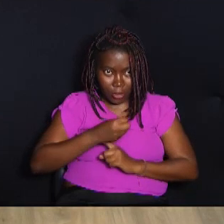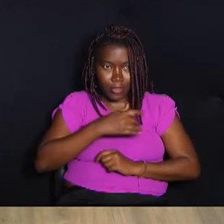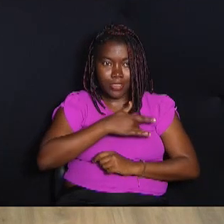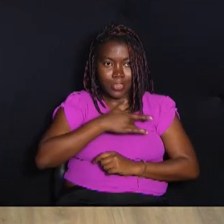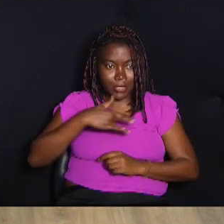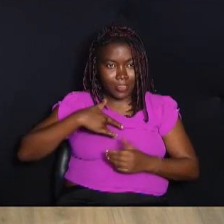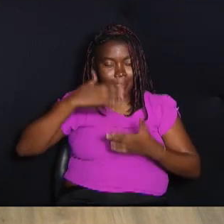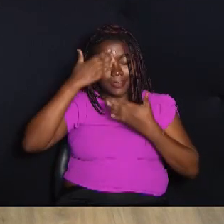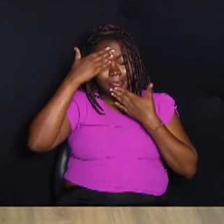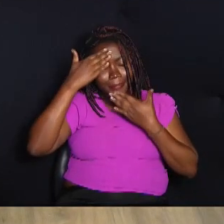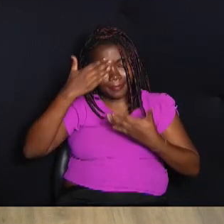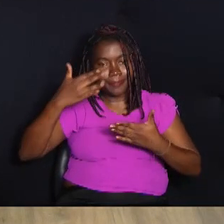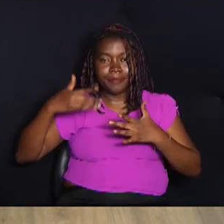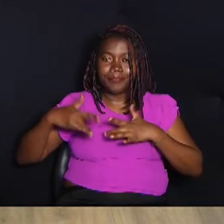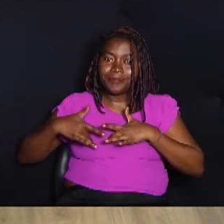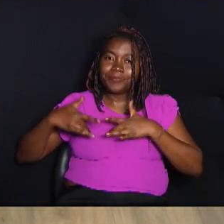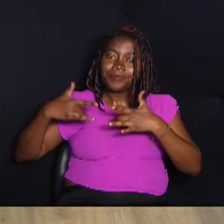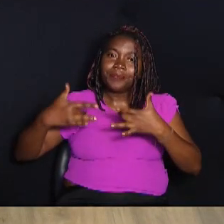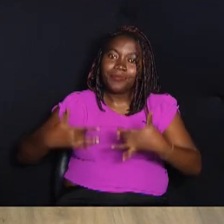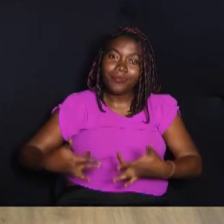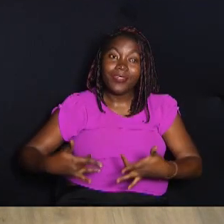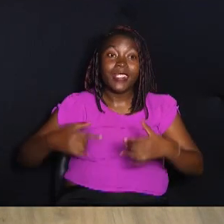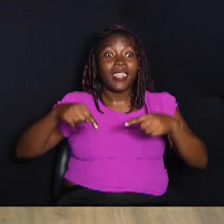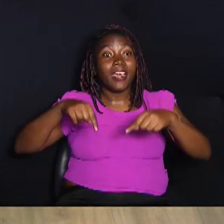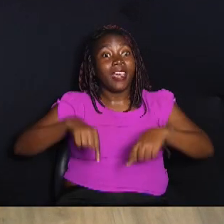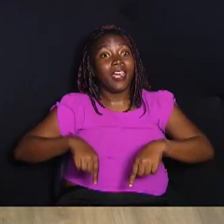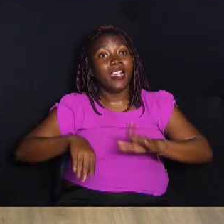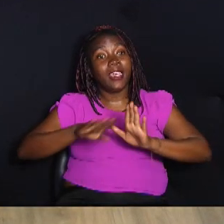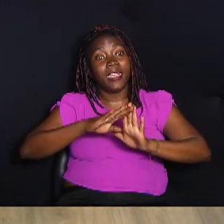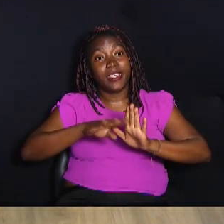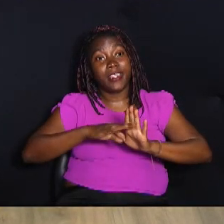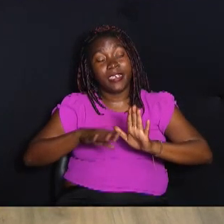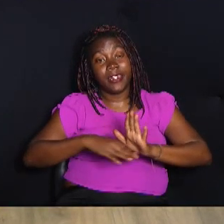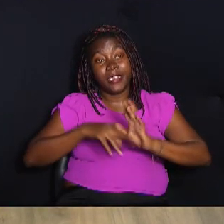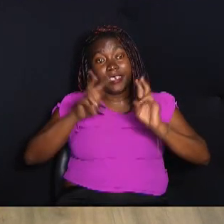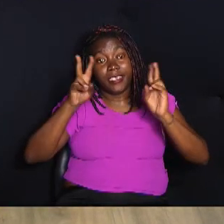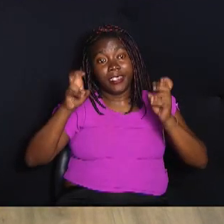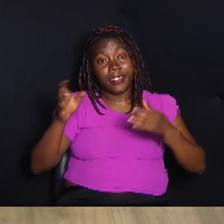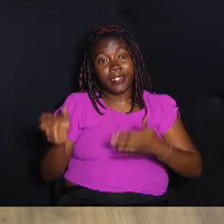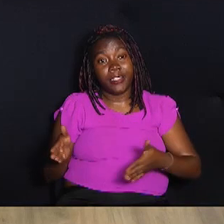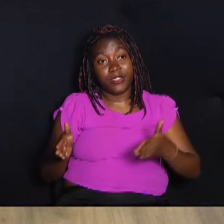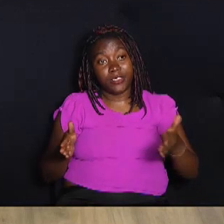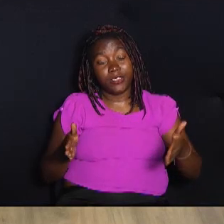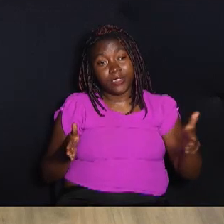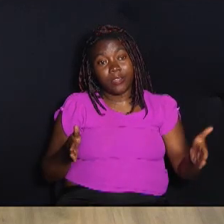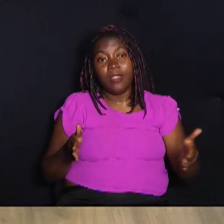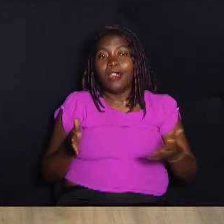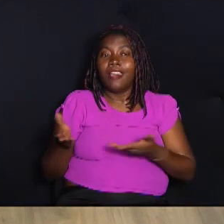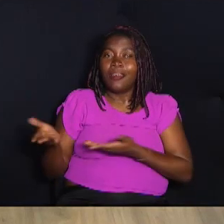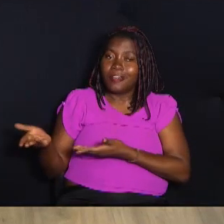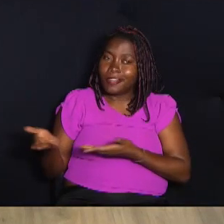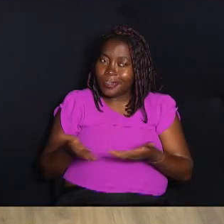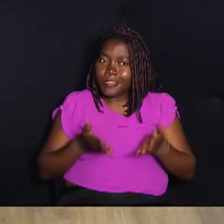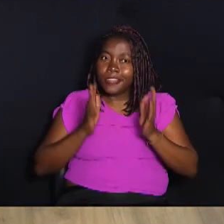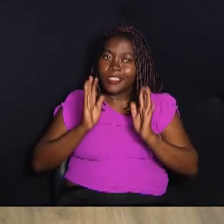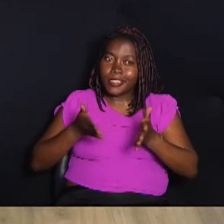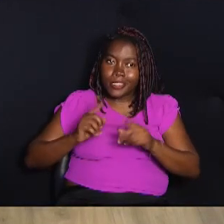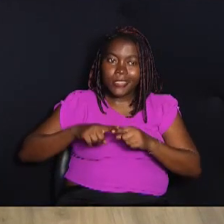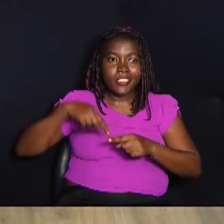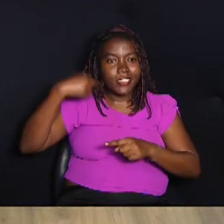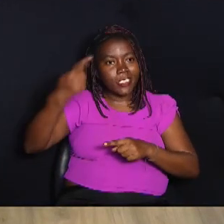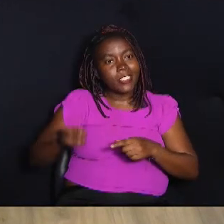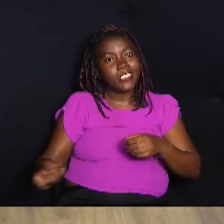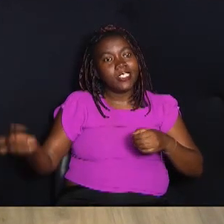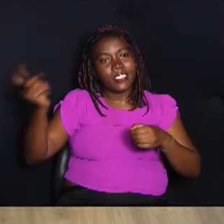pela sua disponibilidade aqui com o programa Questão de Ordem. Já faço convite aqui para uma próxima oportunidade para você